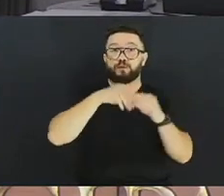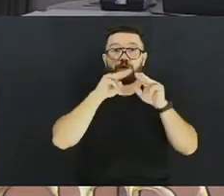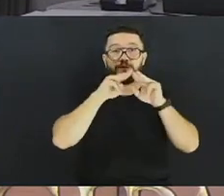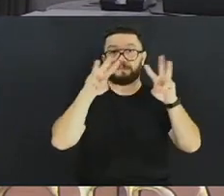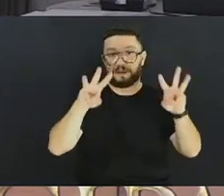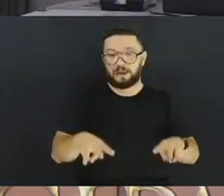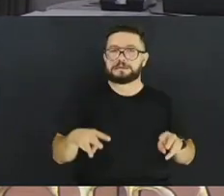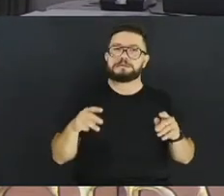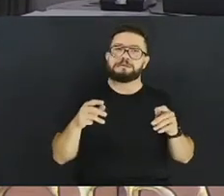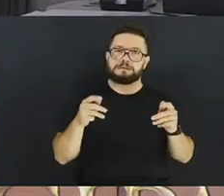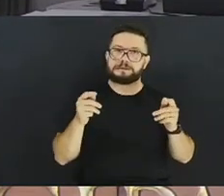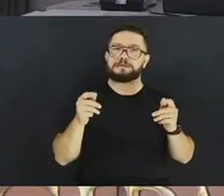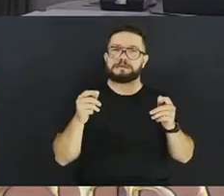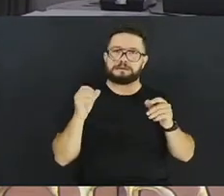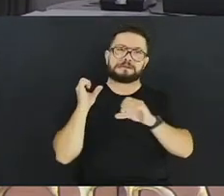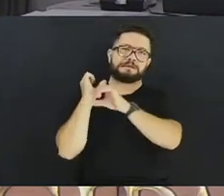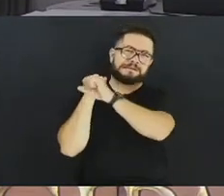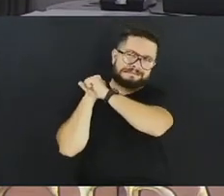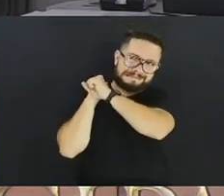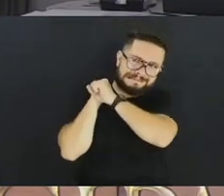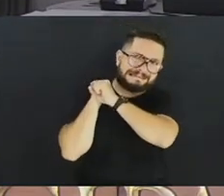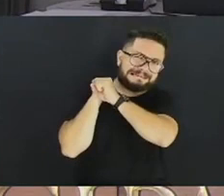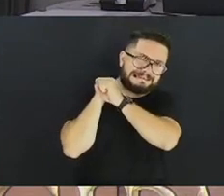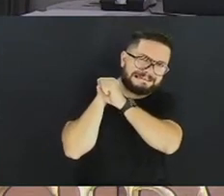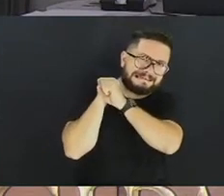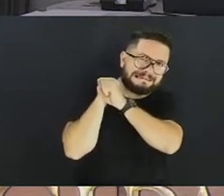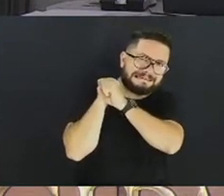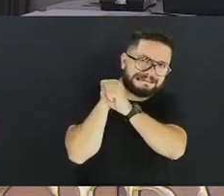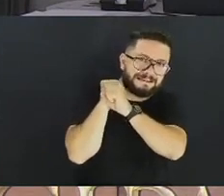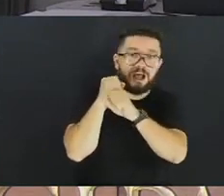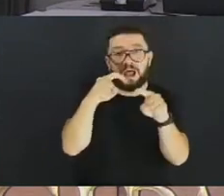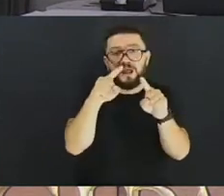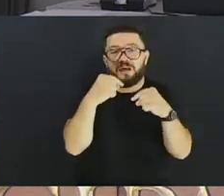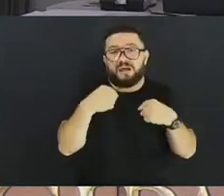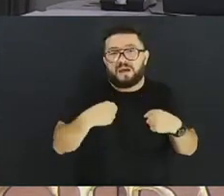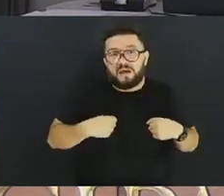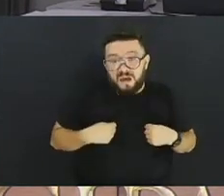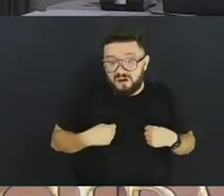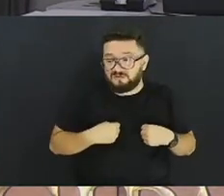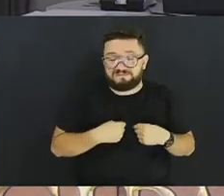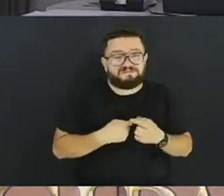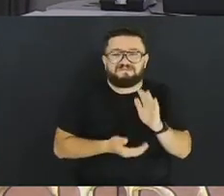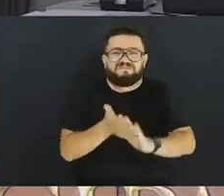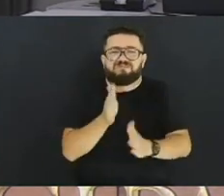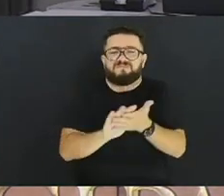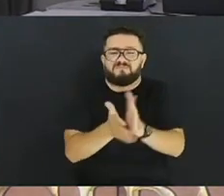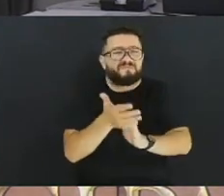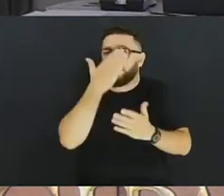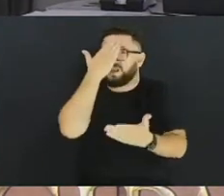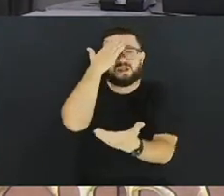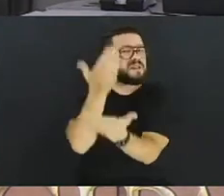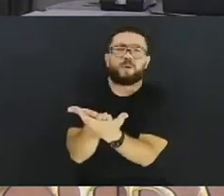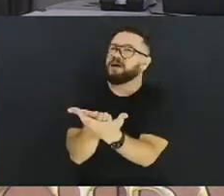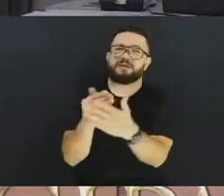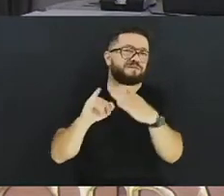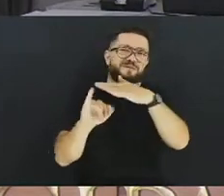que não acreditei mais em instituições. Não acredito numa ação. Por quê? Porque eu acredito no coletivo que